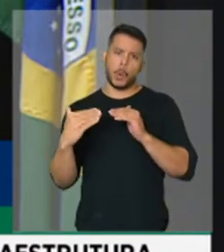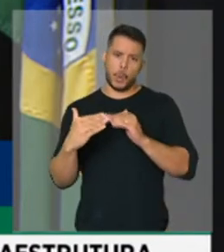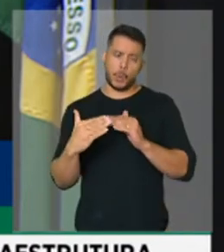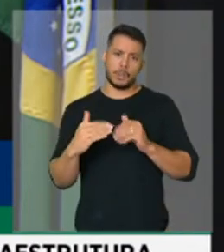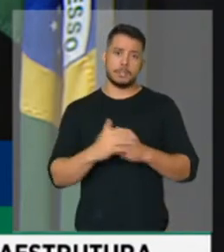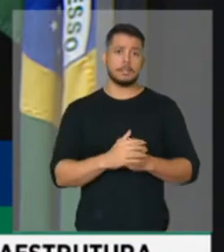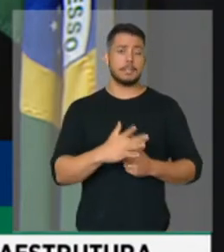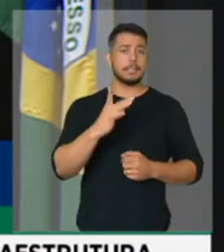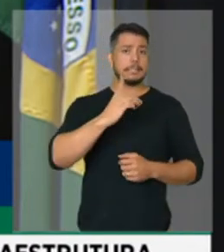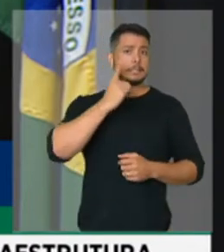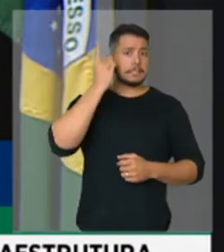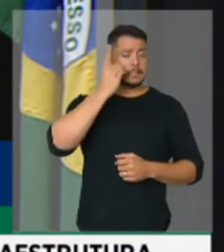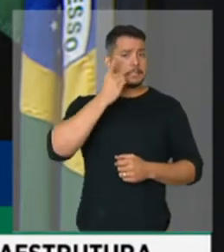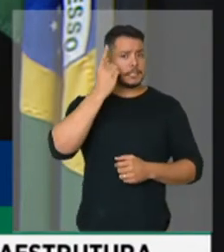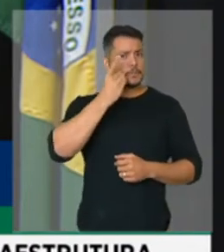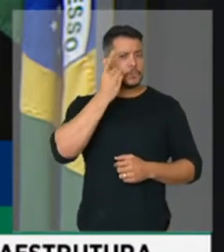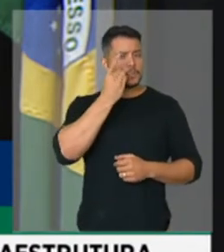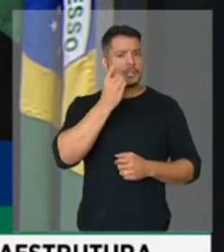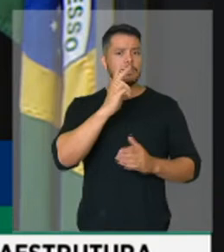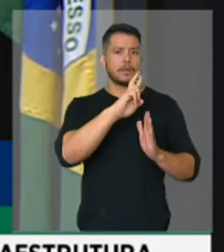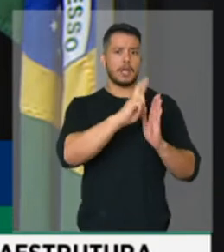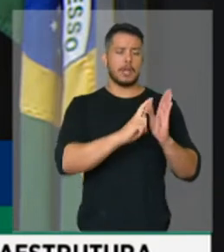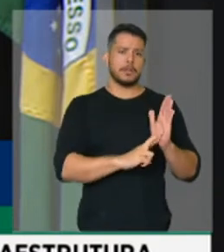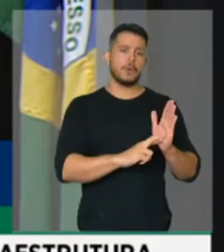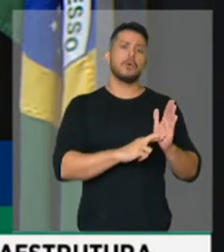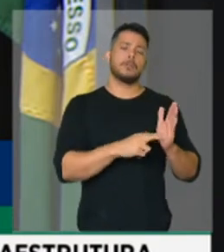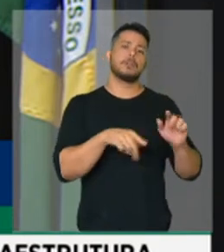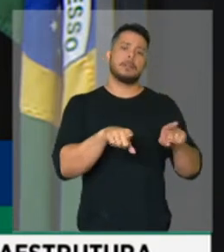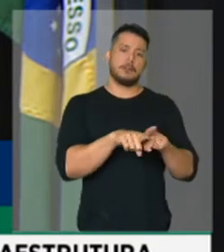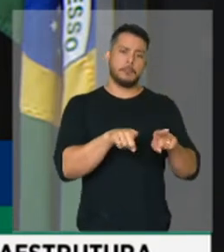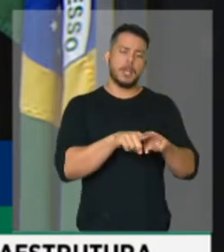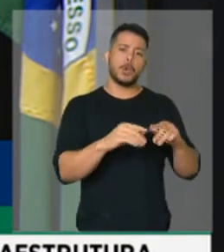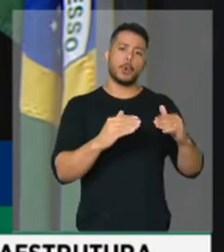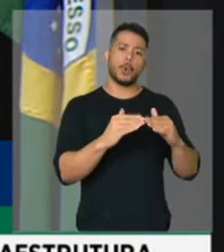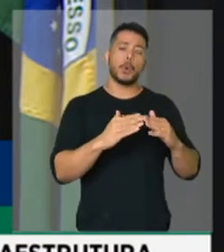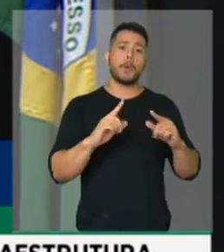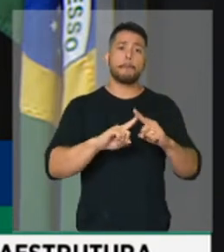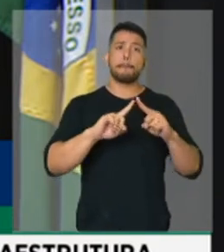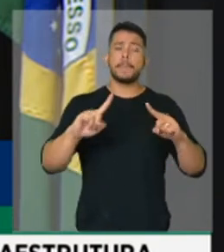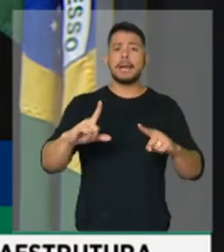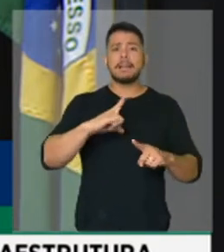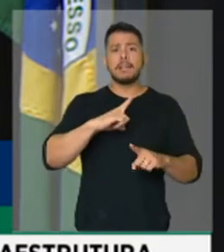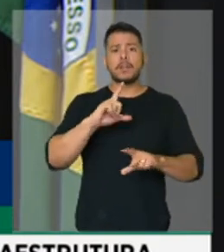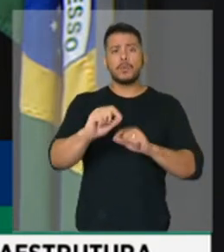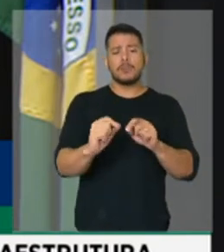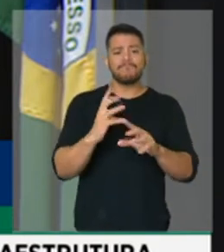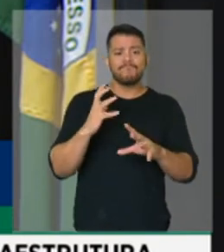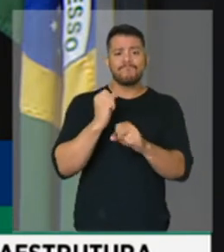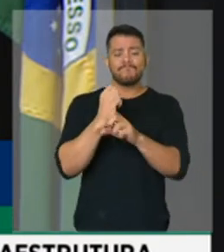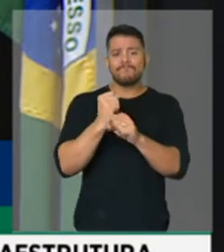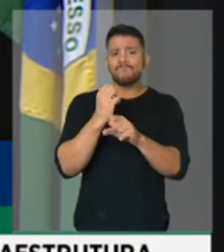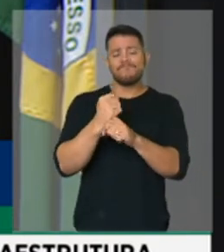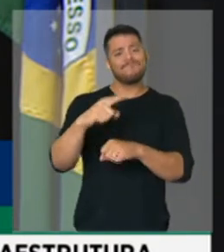isso no seu projeto. Mas nós esbarramos em cálculos que isso exigiria e